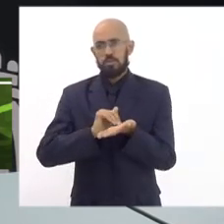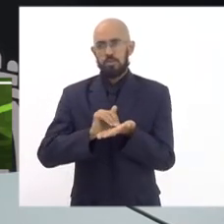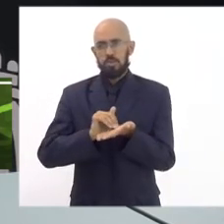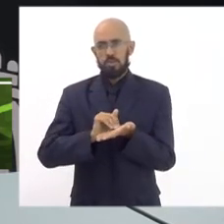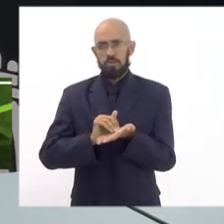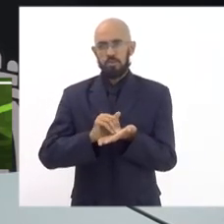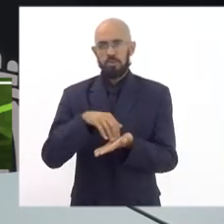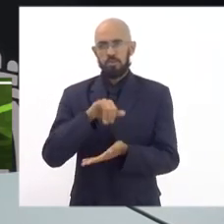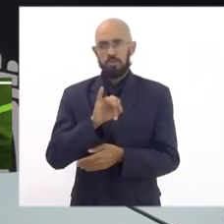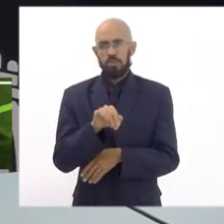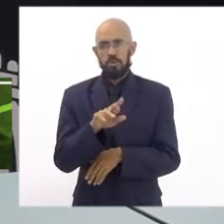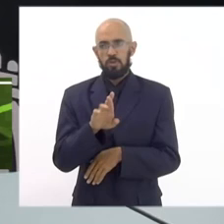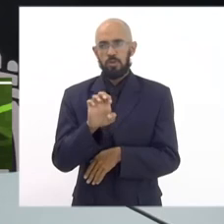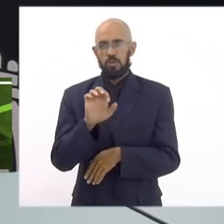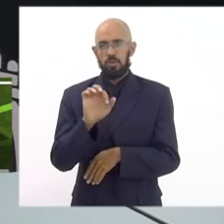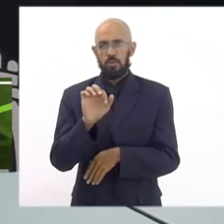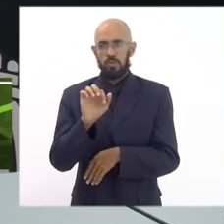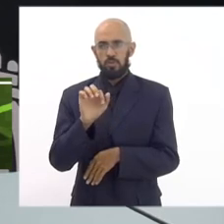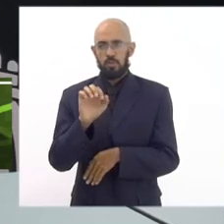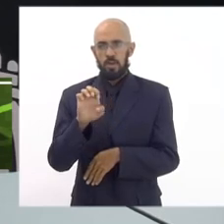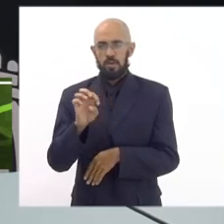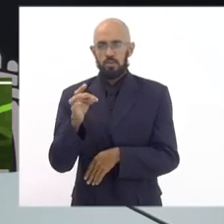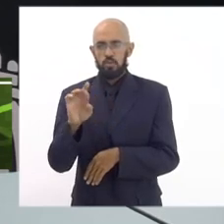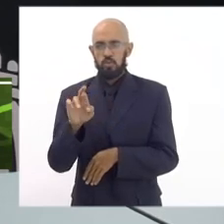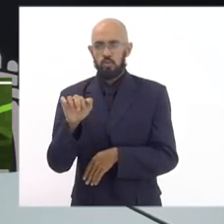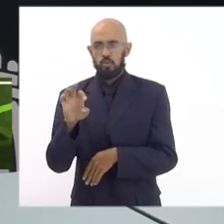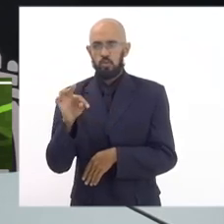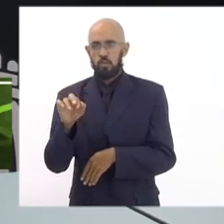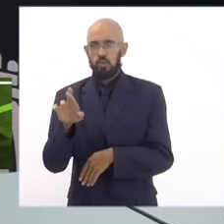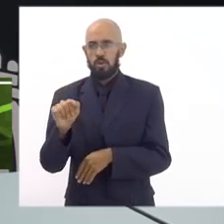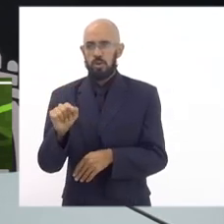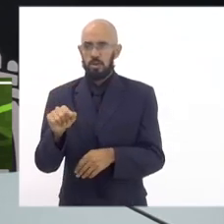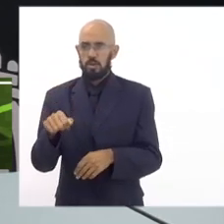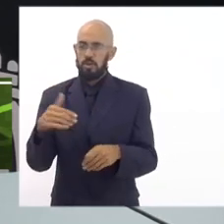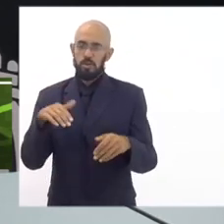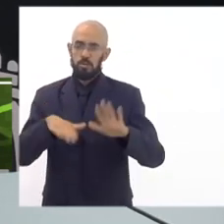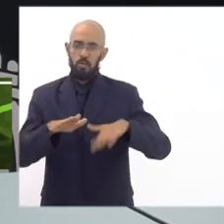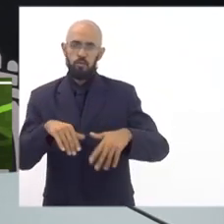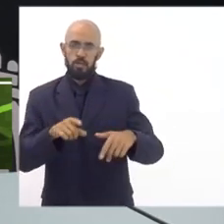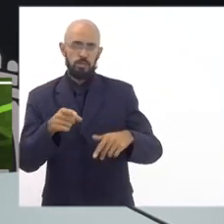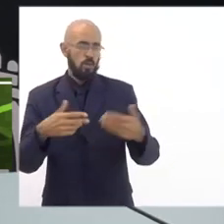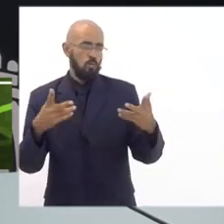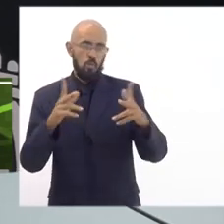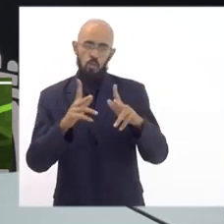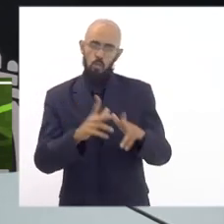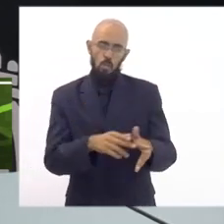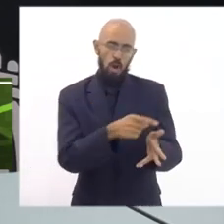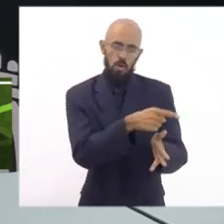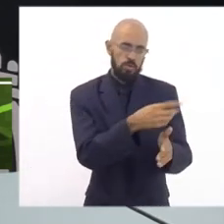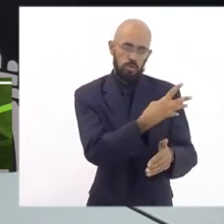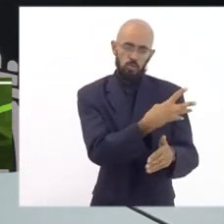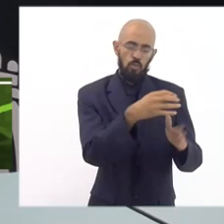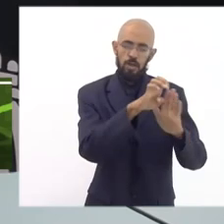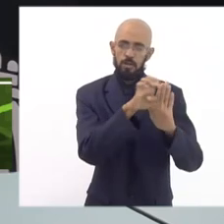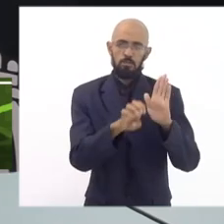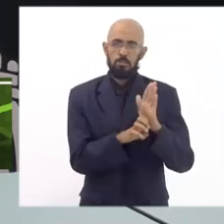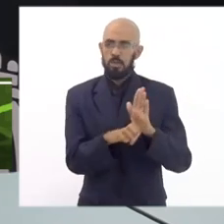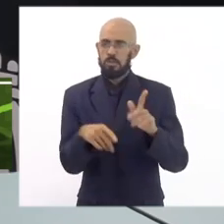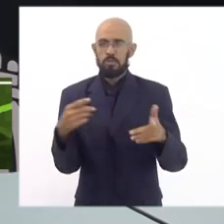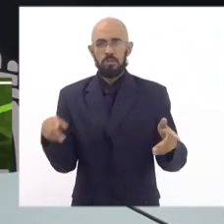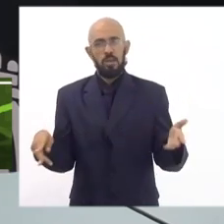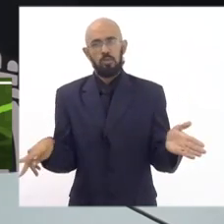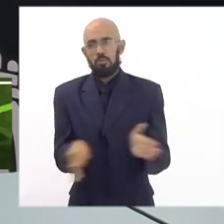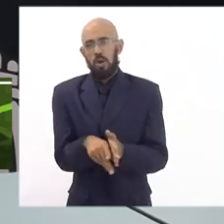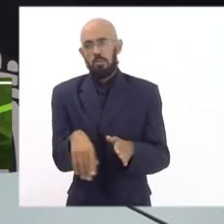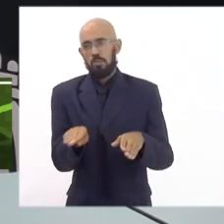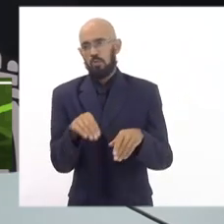de Infraestrutura, o deputado Márcio Pacheco, provavelmente são iguais às quatro emendas, que é tudo do governo do mesmo